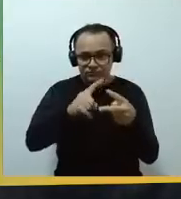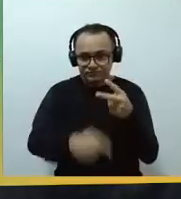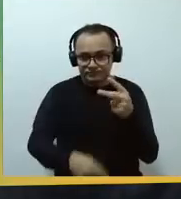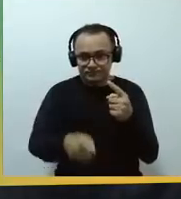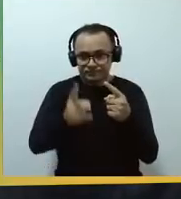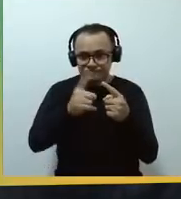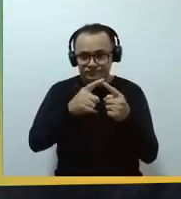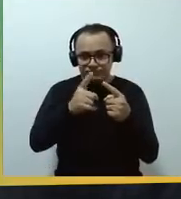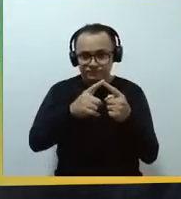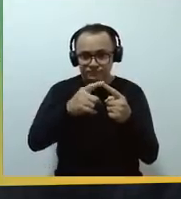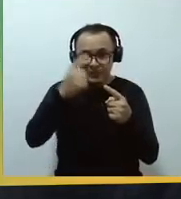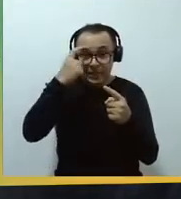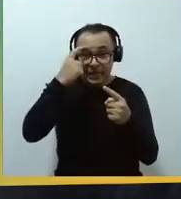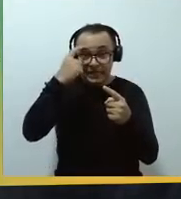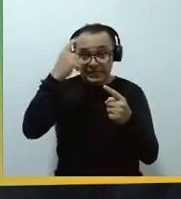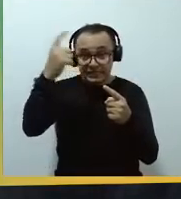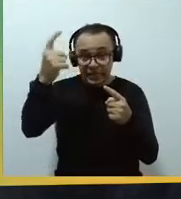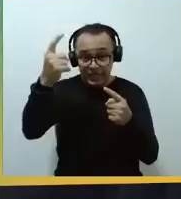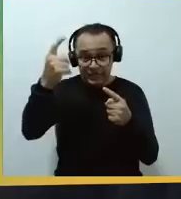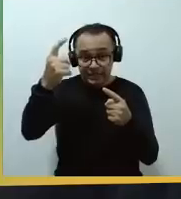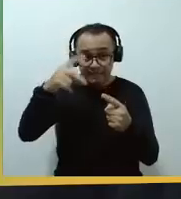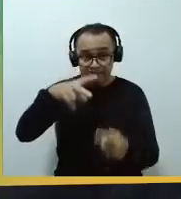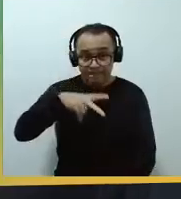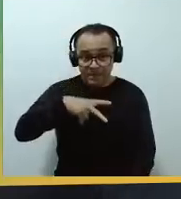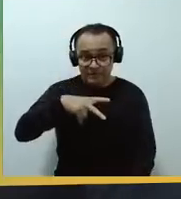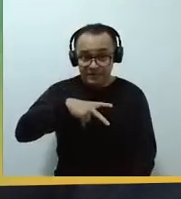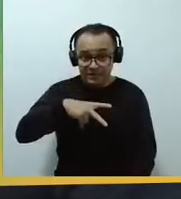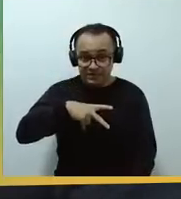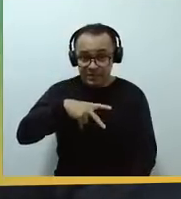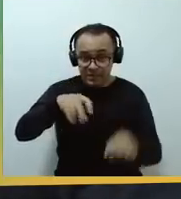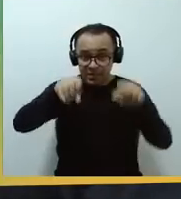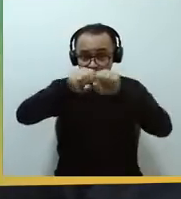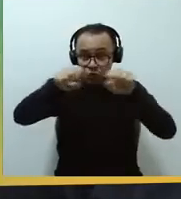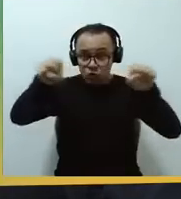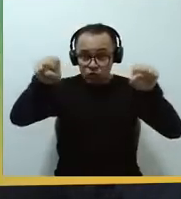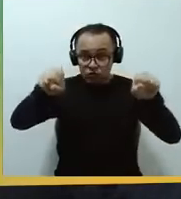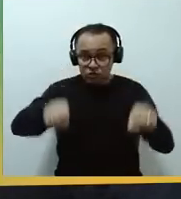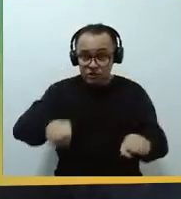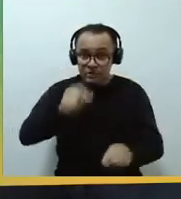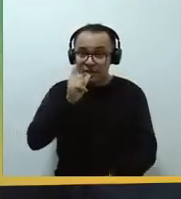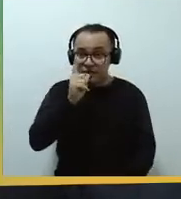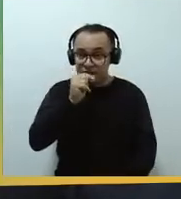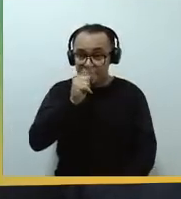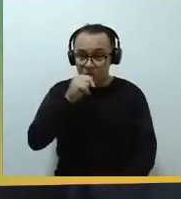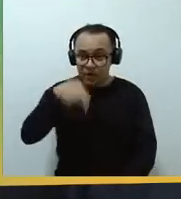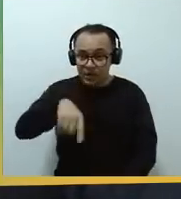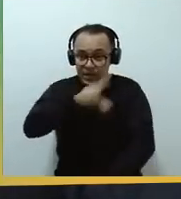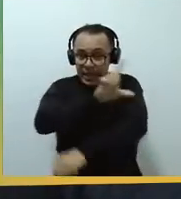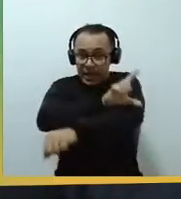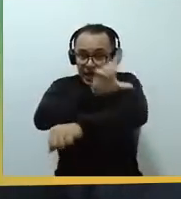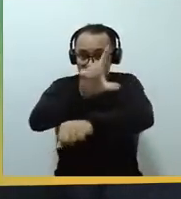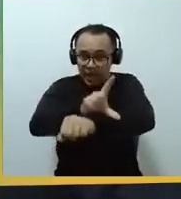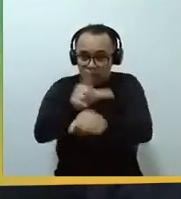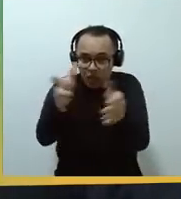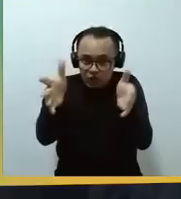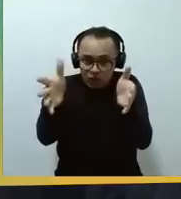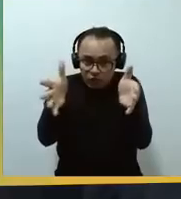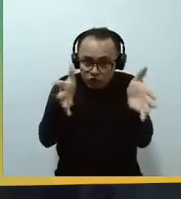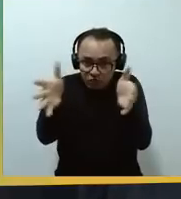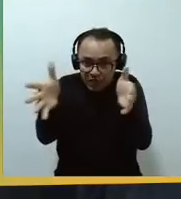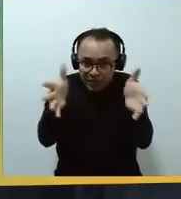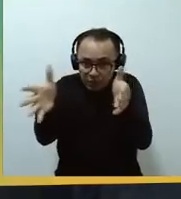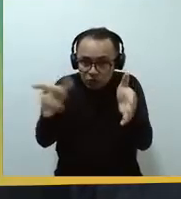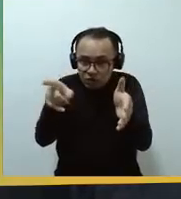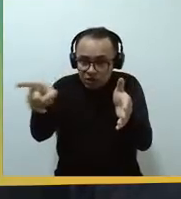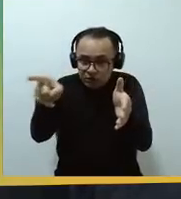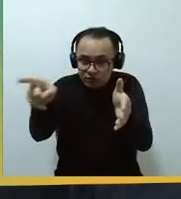ideia de privatizar o sistema de águas aqui em Lages foi no período que o senhor esteve na Casan,